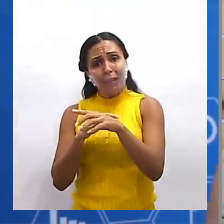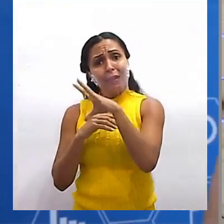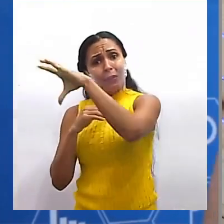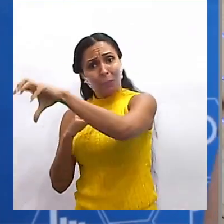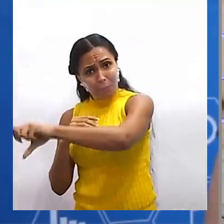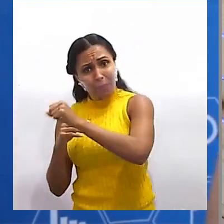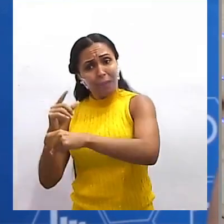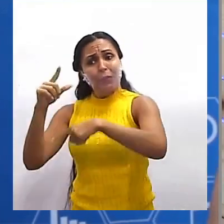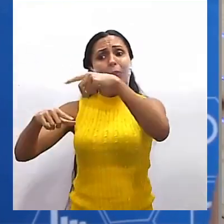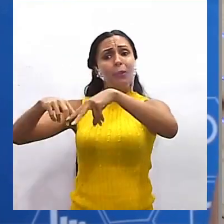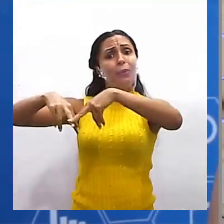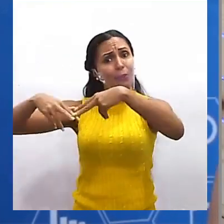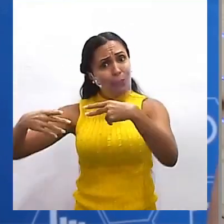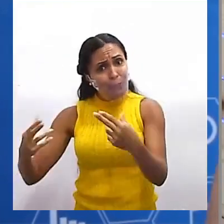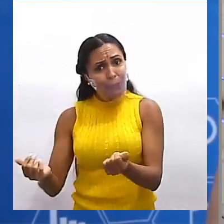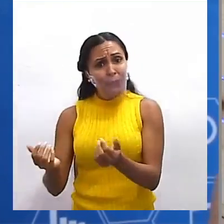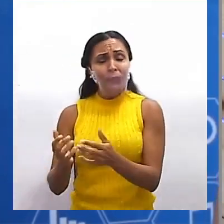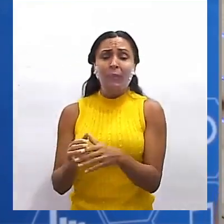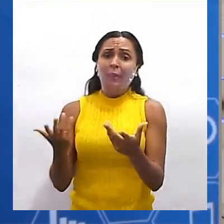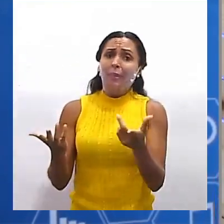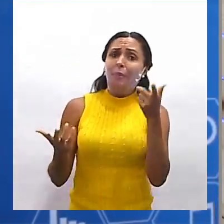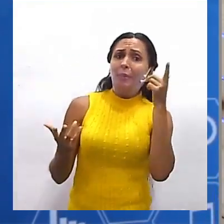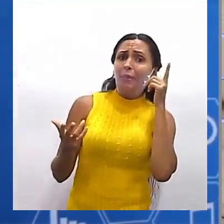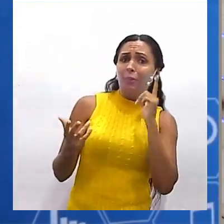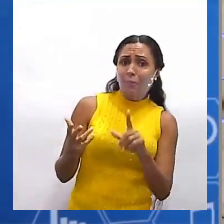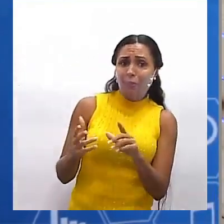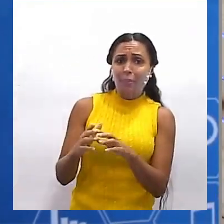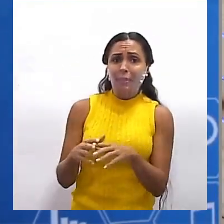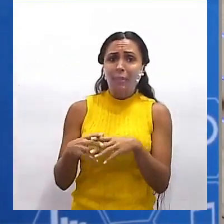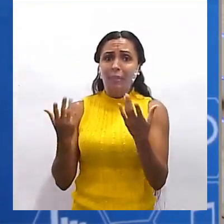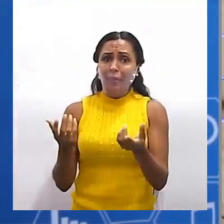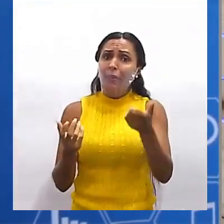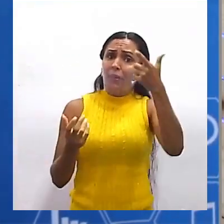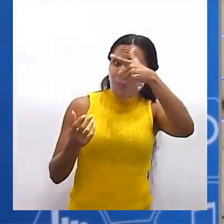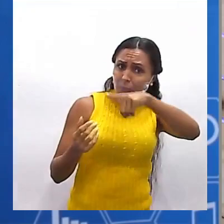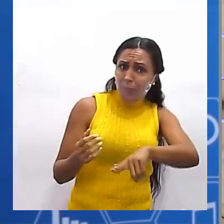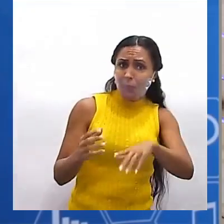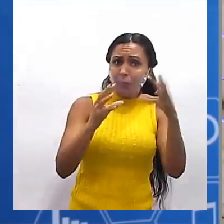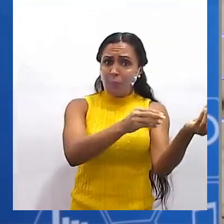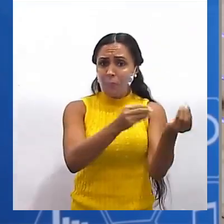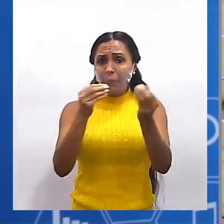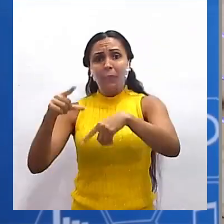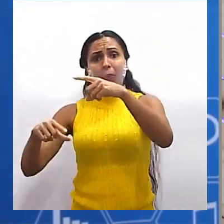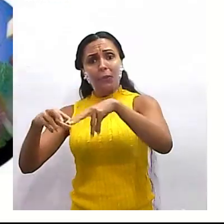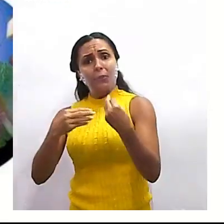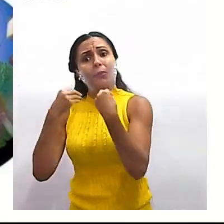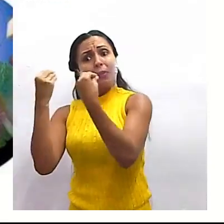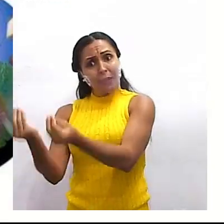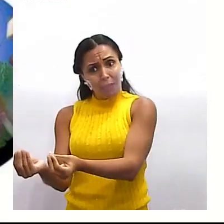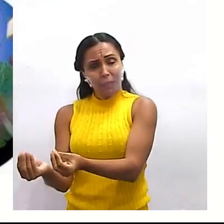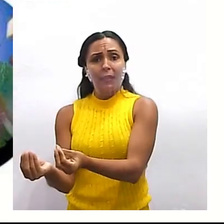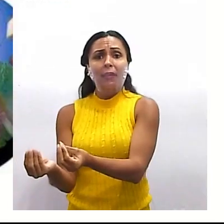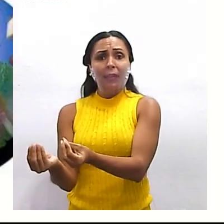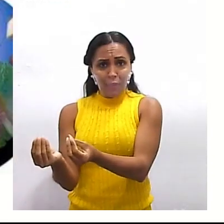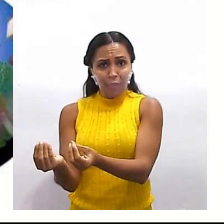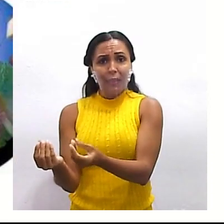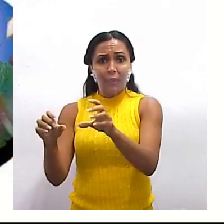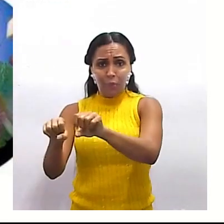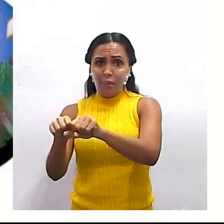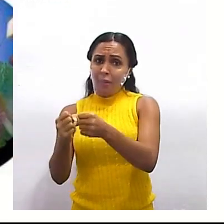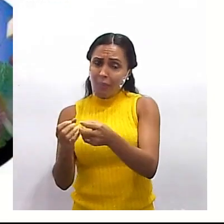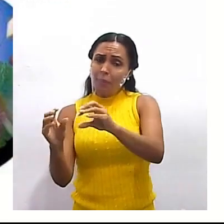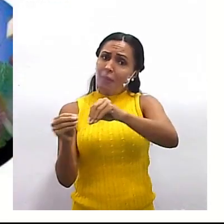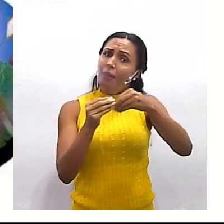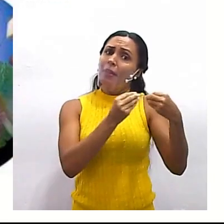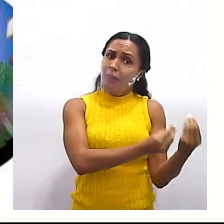mercadoria, né? Para que ela consiga dar até outra mercadoria a ela, para compensar aquele dano que ela causou